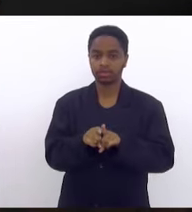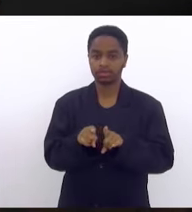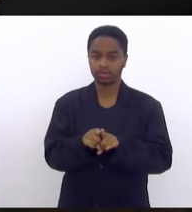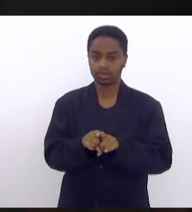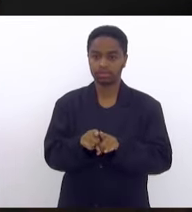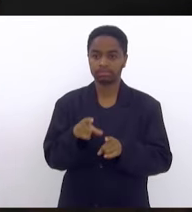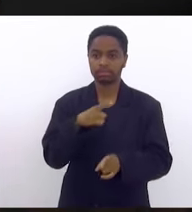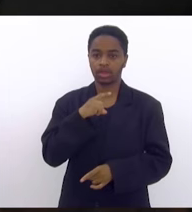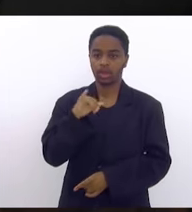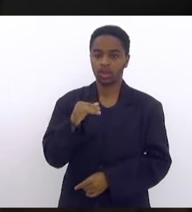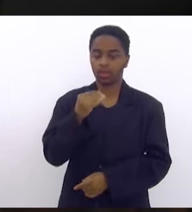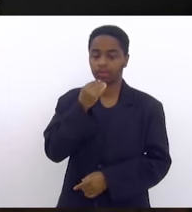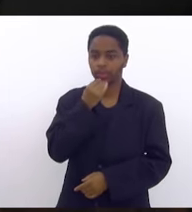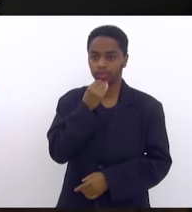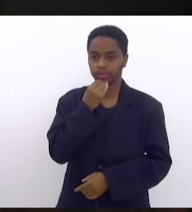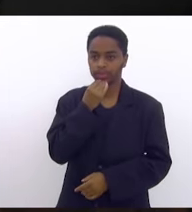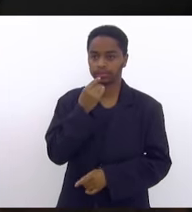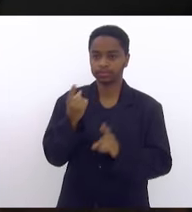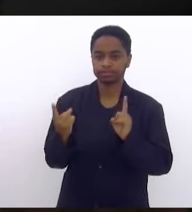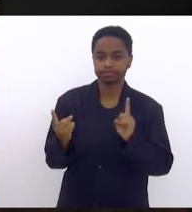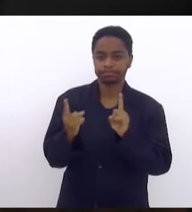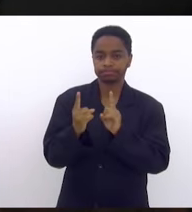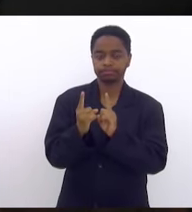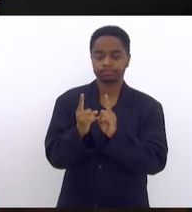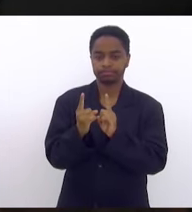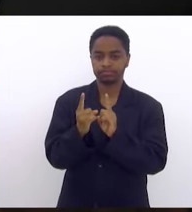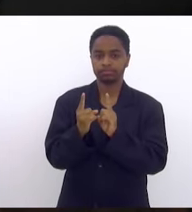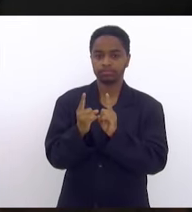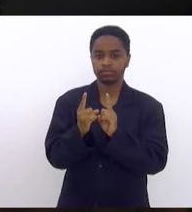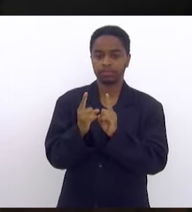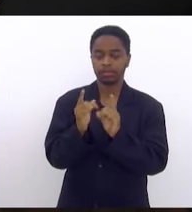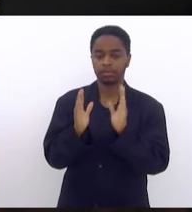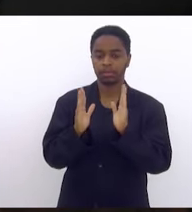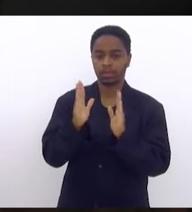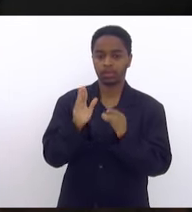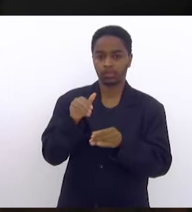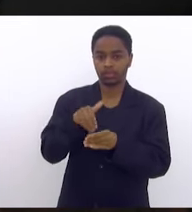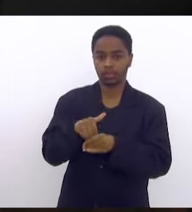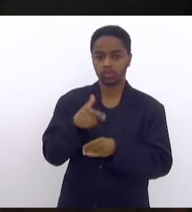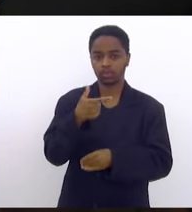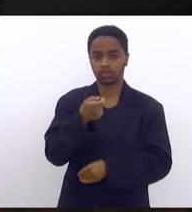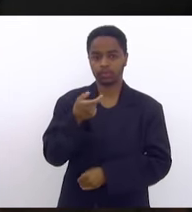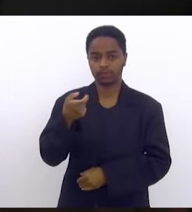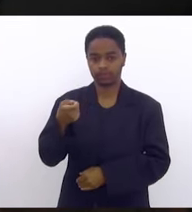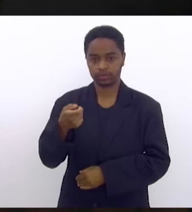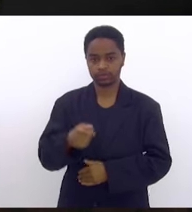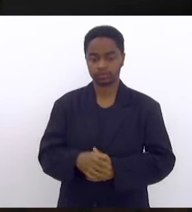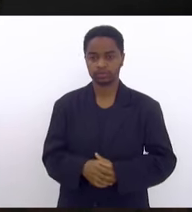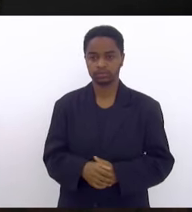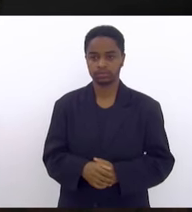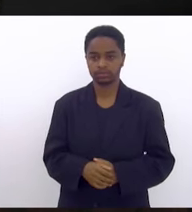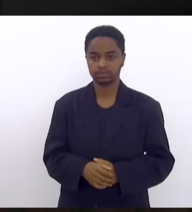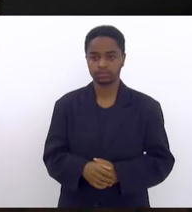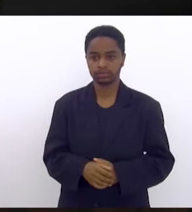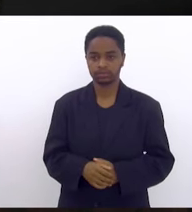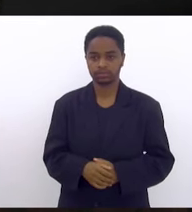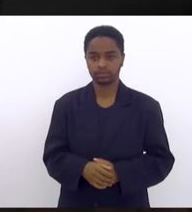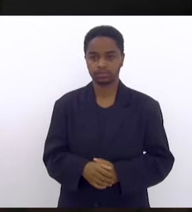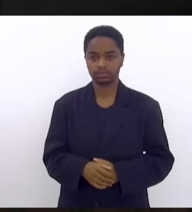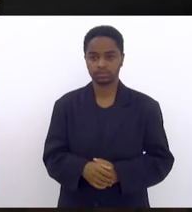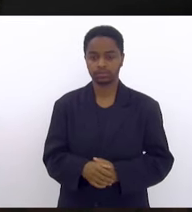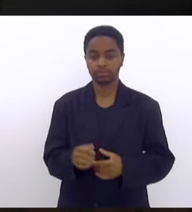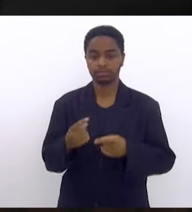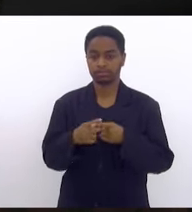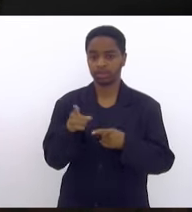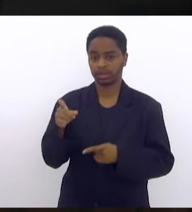tive a oportunidade de estar mais próximo dele na última eleição, em 2020. Ele vai